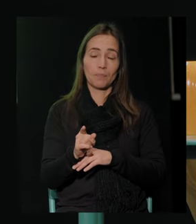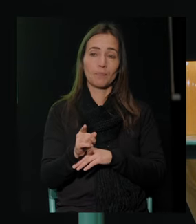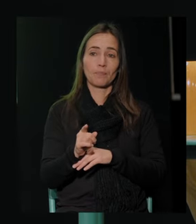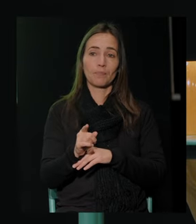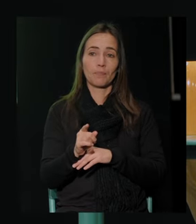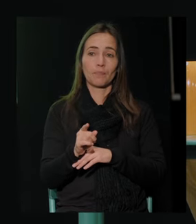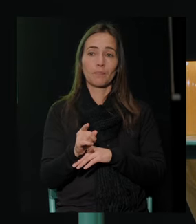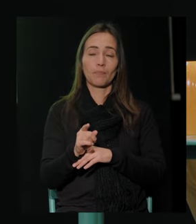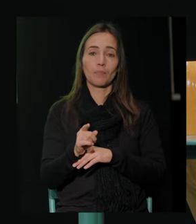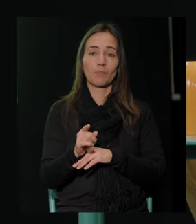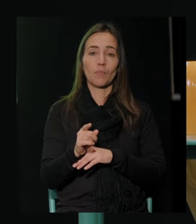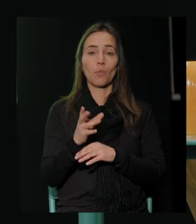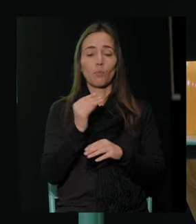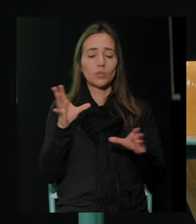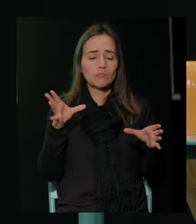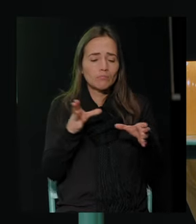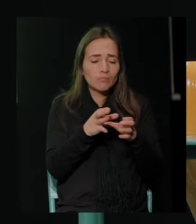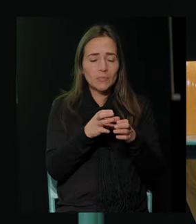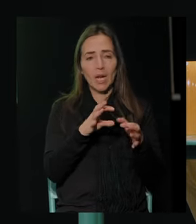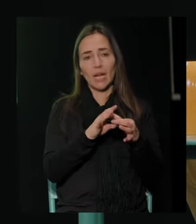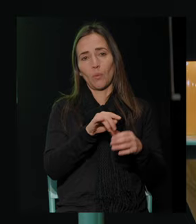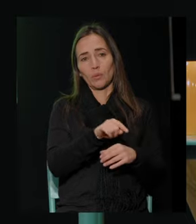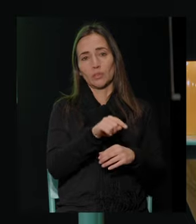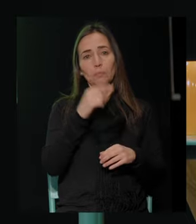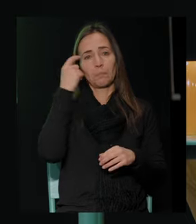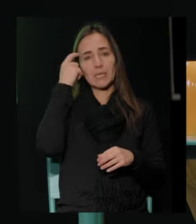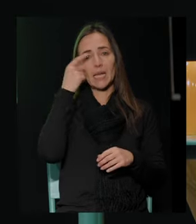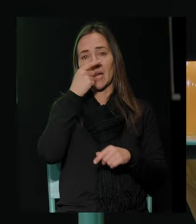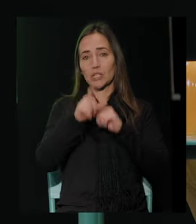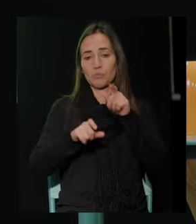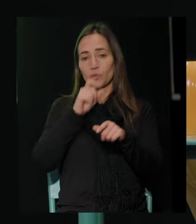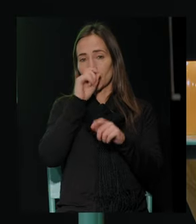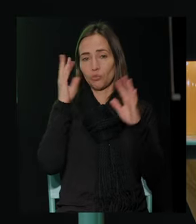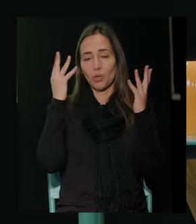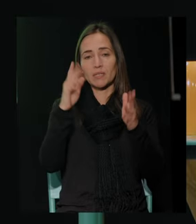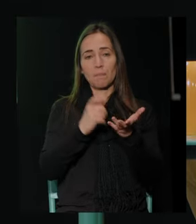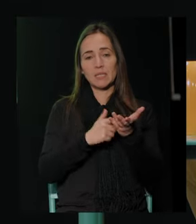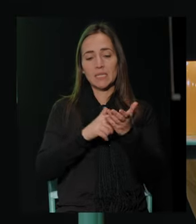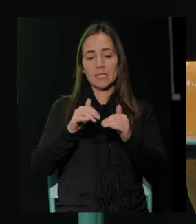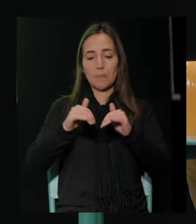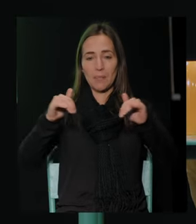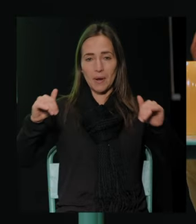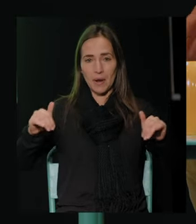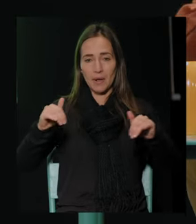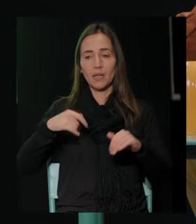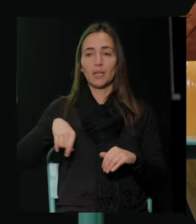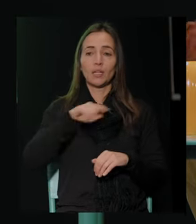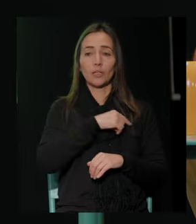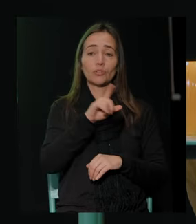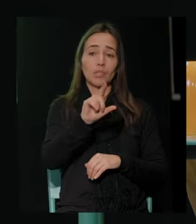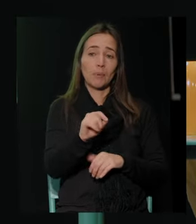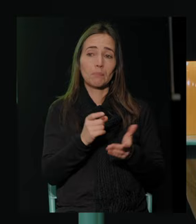foi bastante segregador nesse aspecto, achar que as pessoas e a natureza tinham que viver separadas. E também temos que